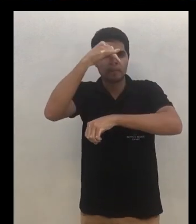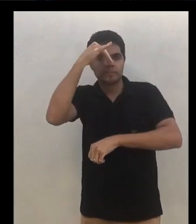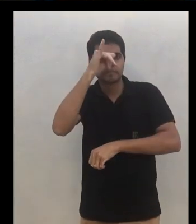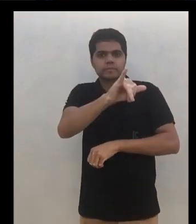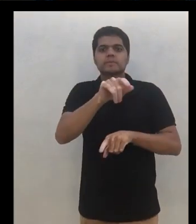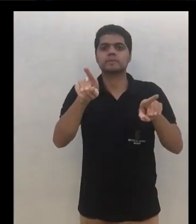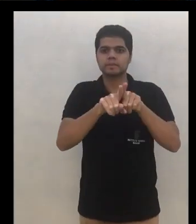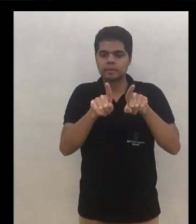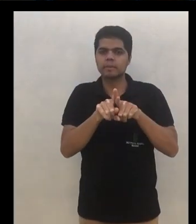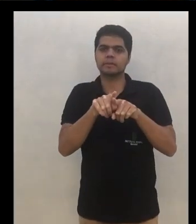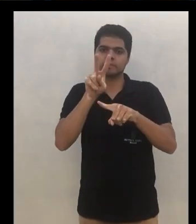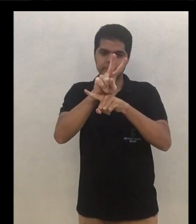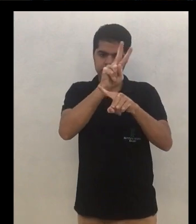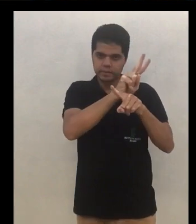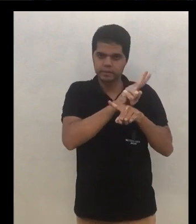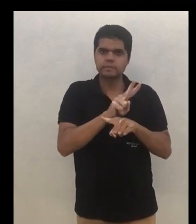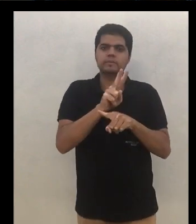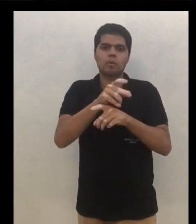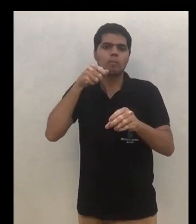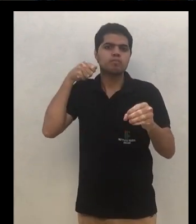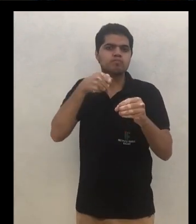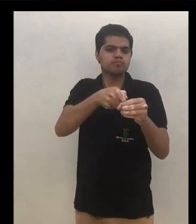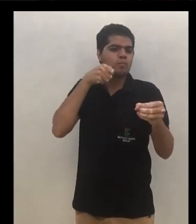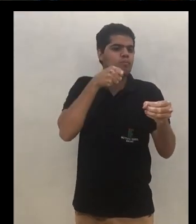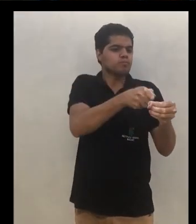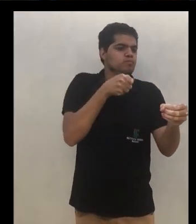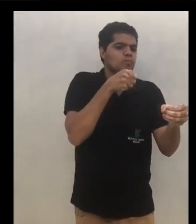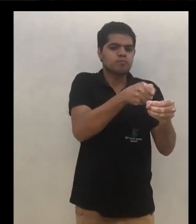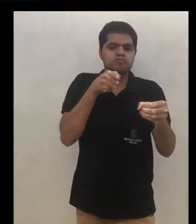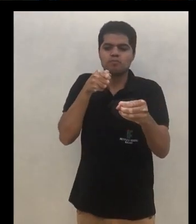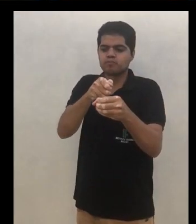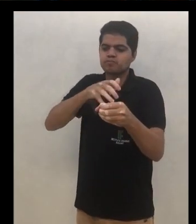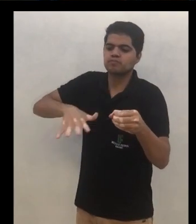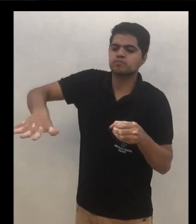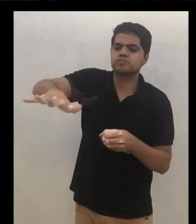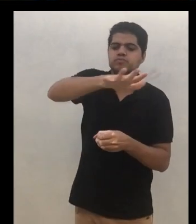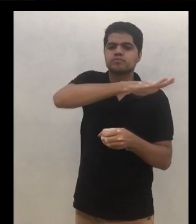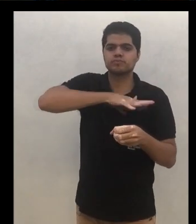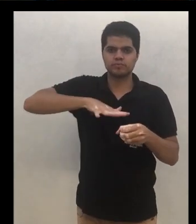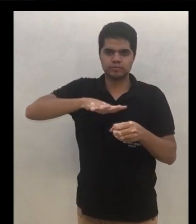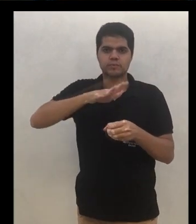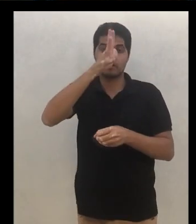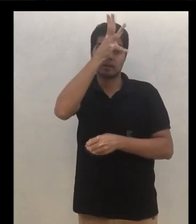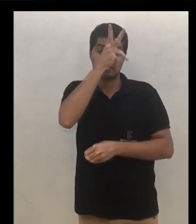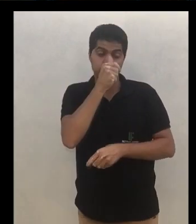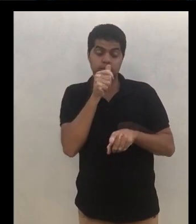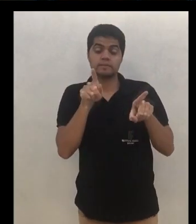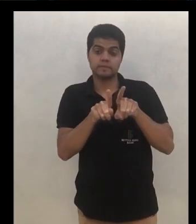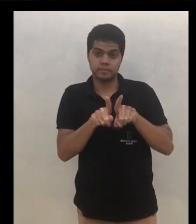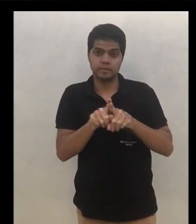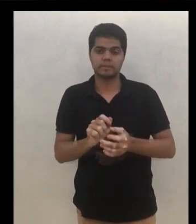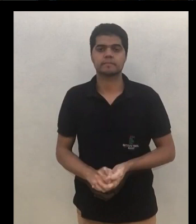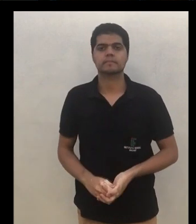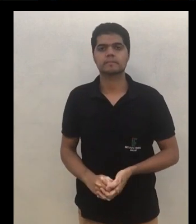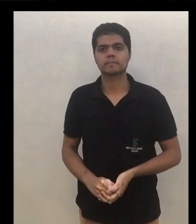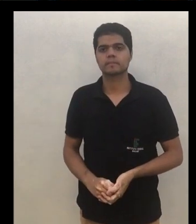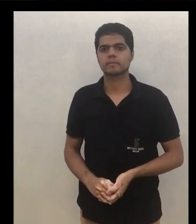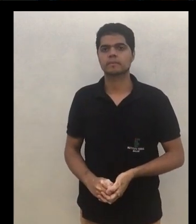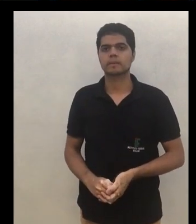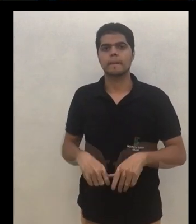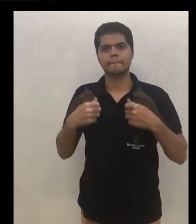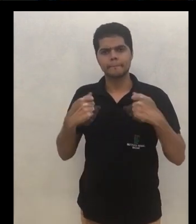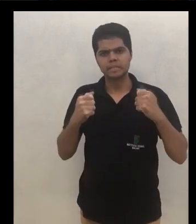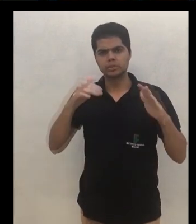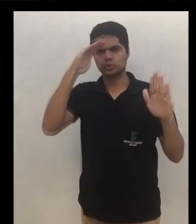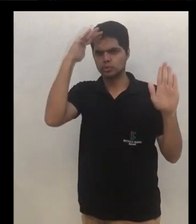pulverizando, né, as instalações e as aves. É obrigatório o registro, né? A vacina, a data